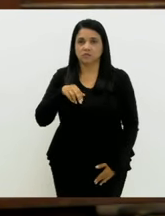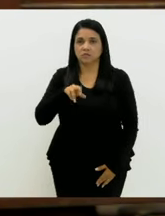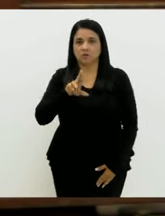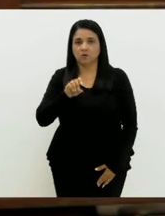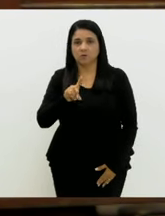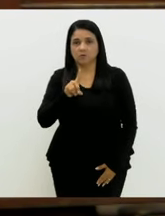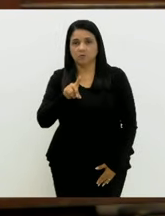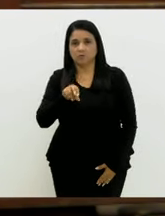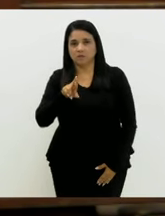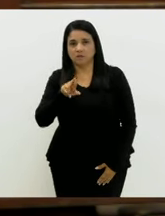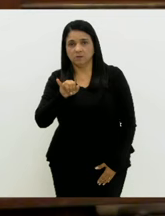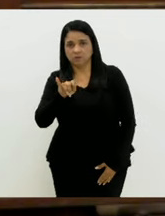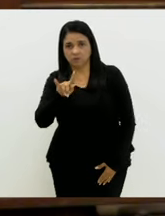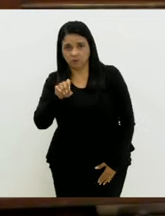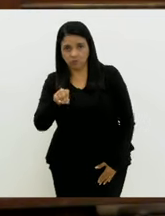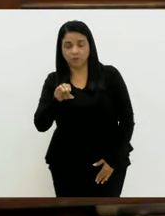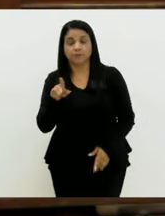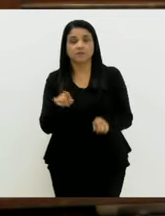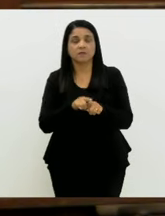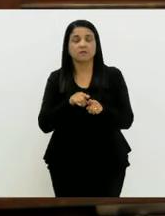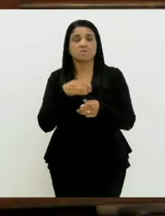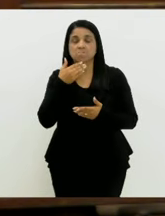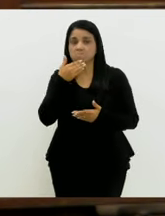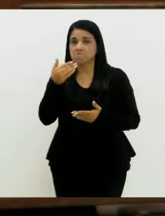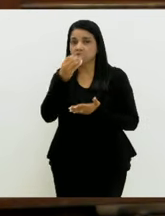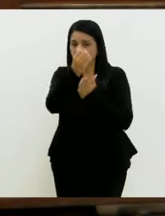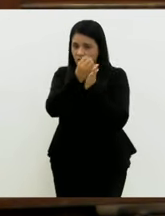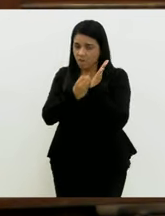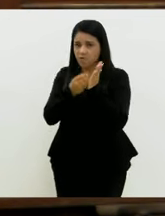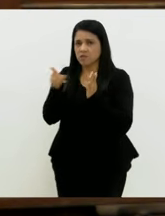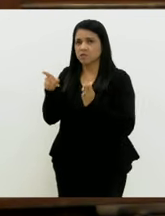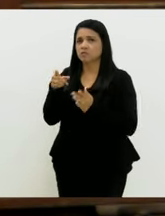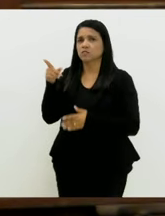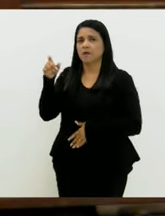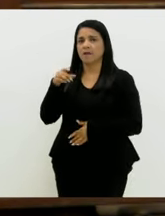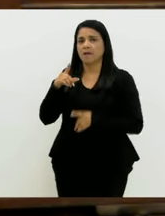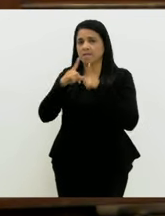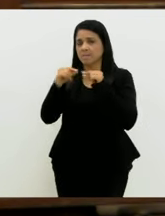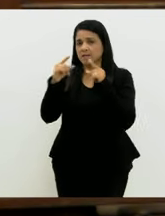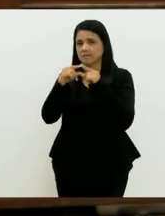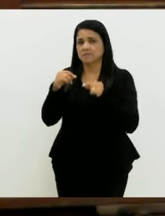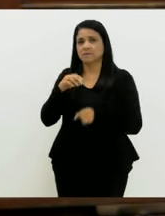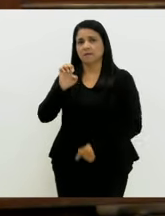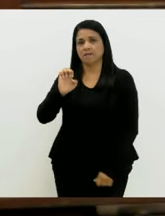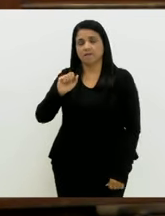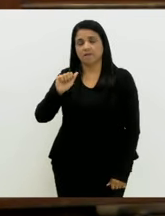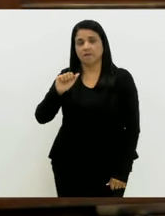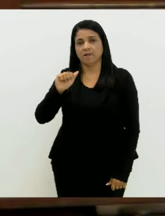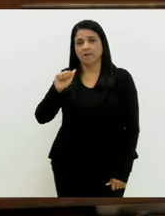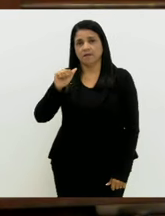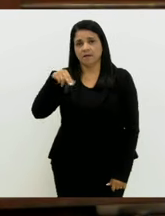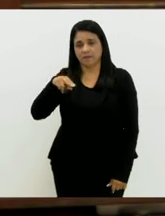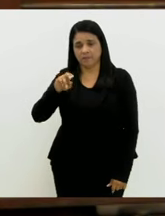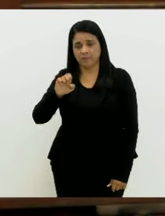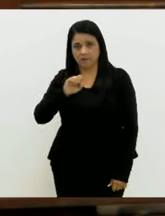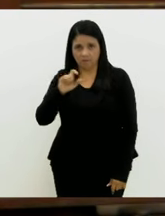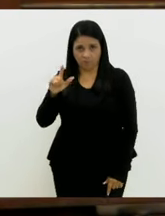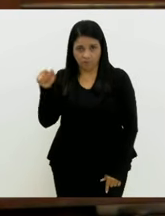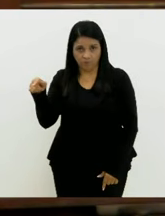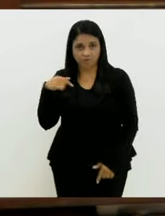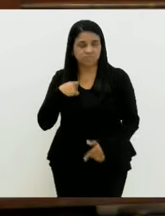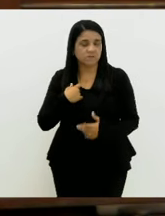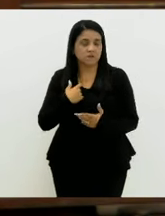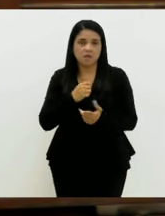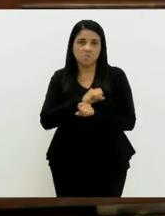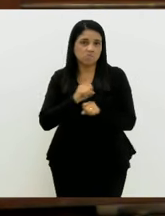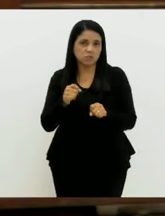oficie a ANEEL em Brasília, de que uma posição tem que ser tomada imediatamente, não dá mais para aguentar